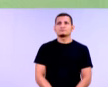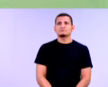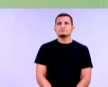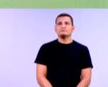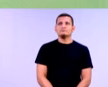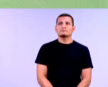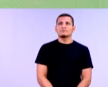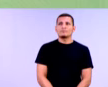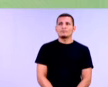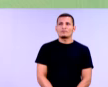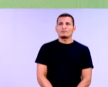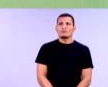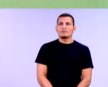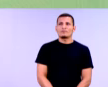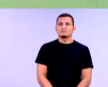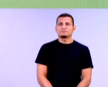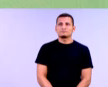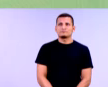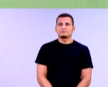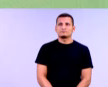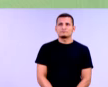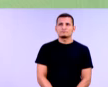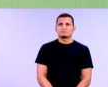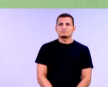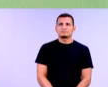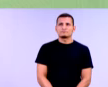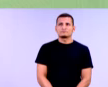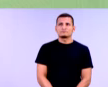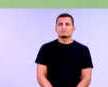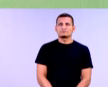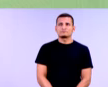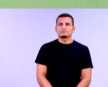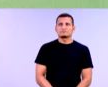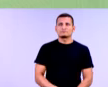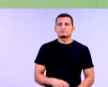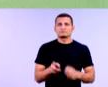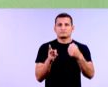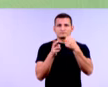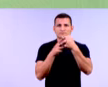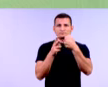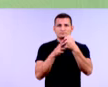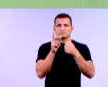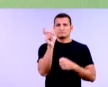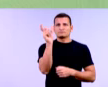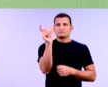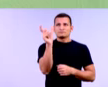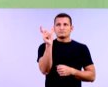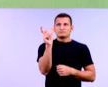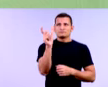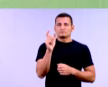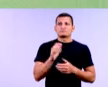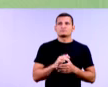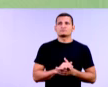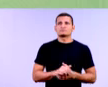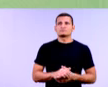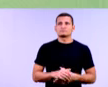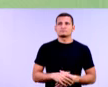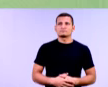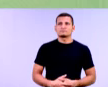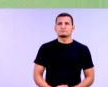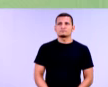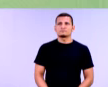Bem, vamos ver. Olha, o que tem aqui? O verbo. O verbo. certo? Então, se é verbo,